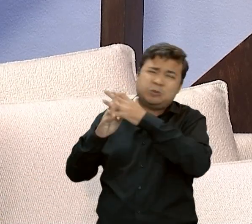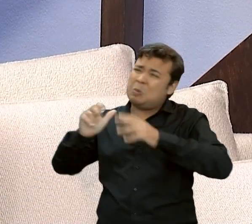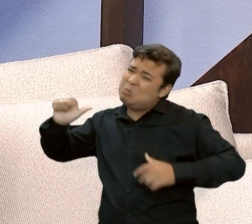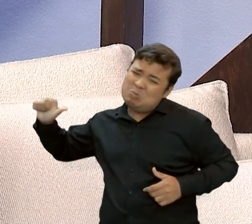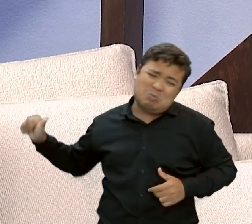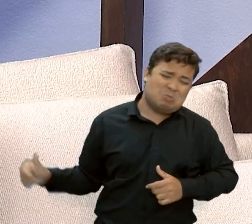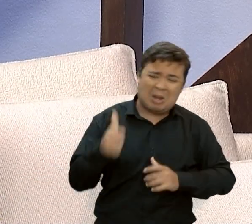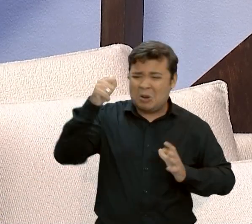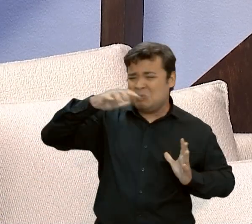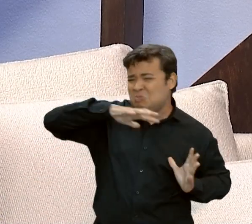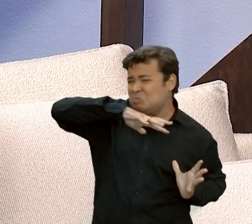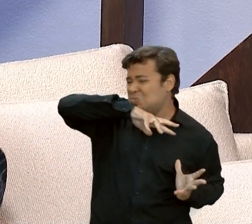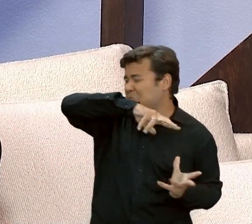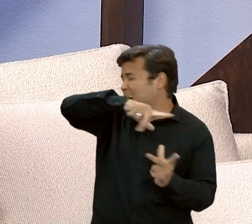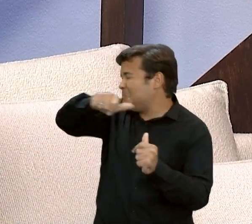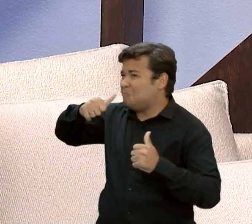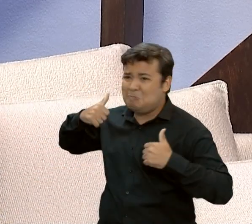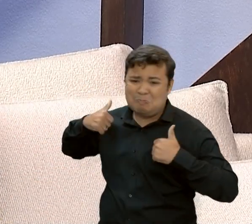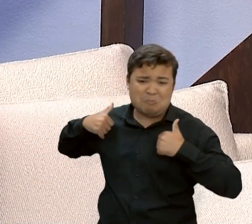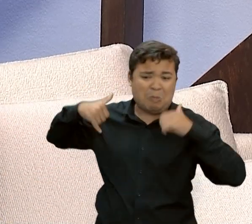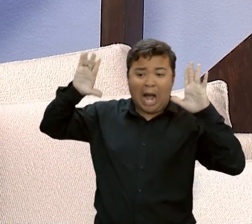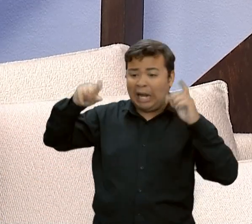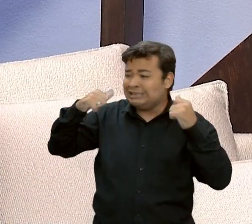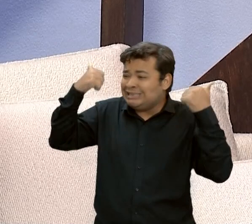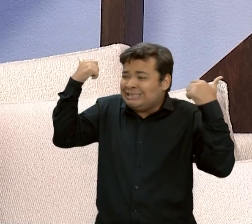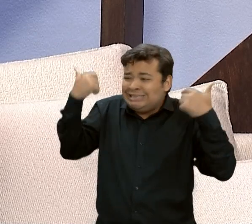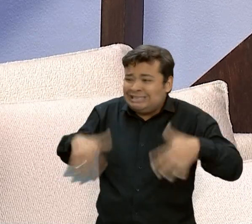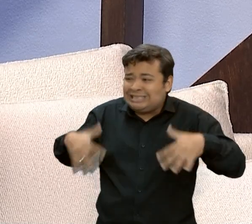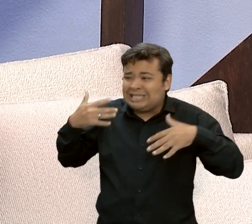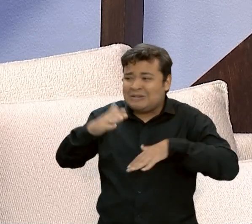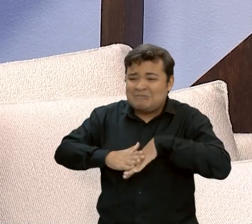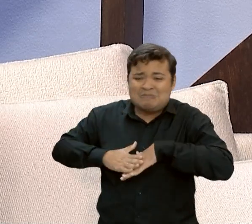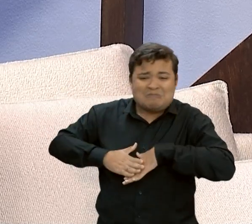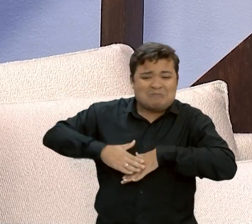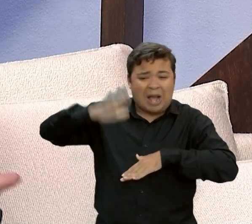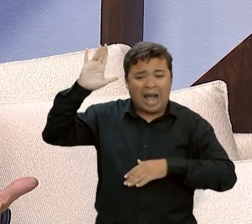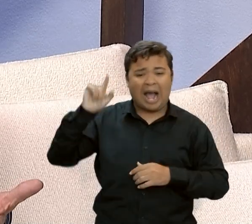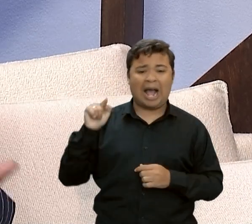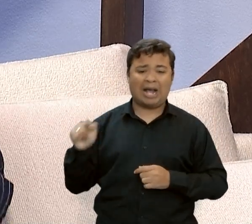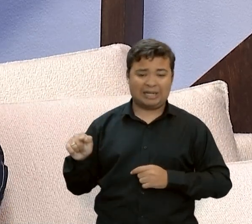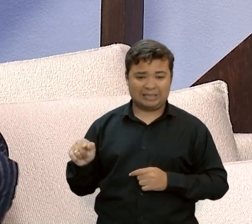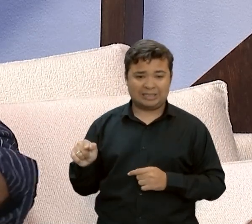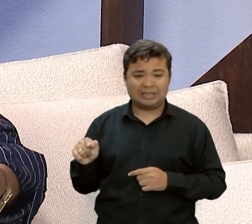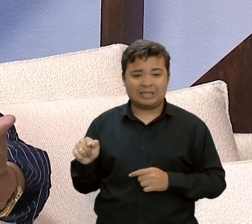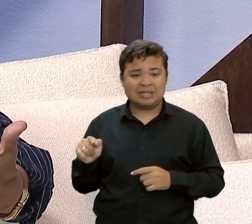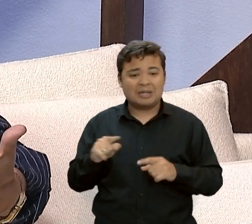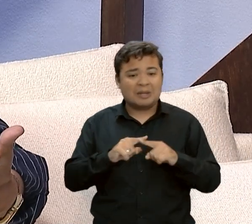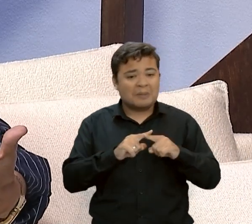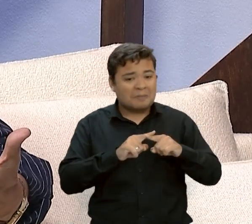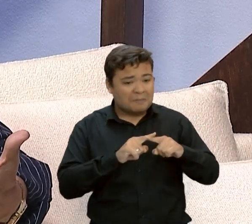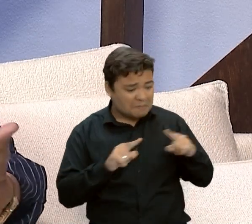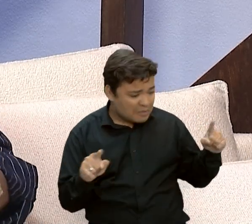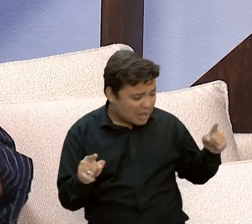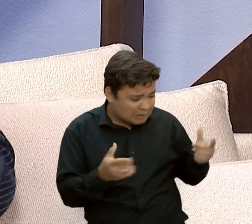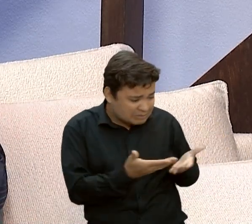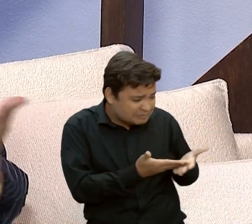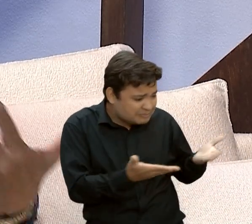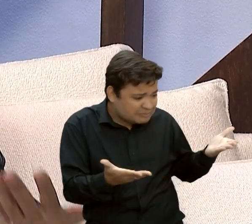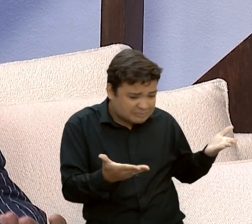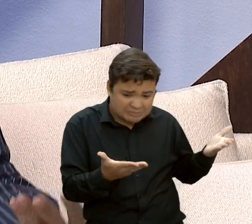mundo. E o mais caro do mundo. No entanto, não tem a mesma coisa. O resto da cadeia não